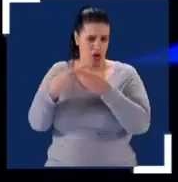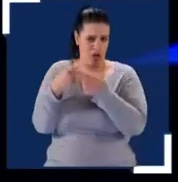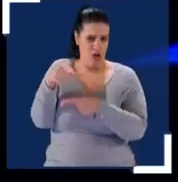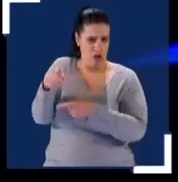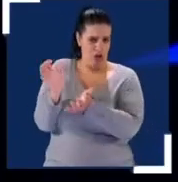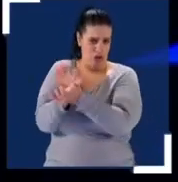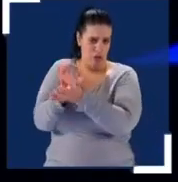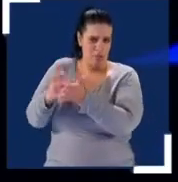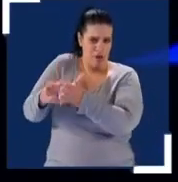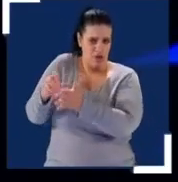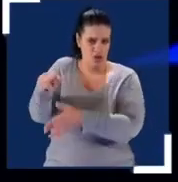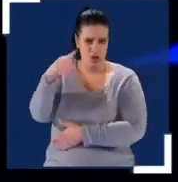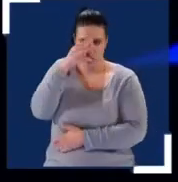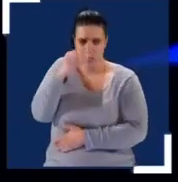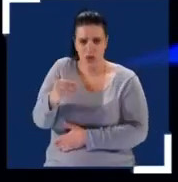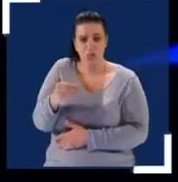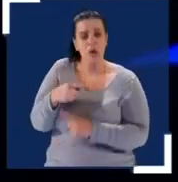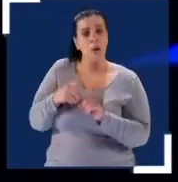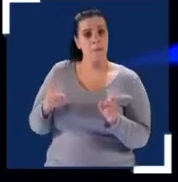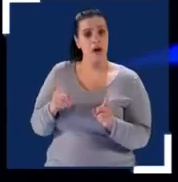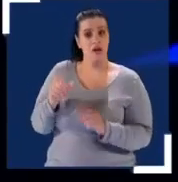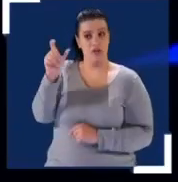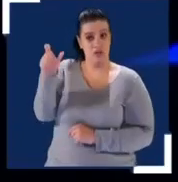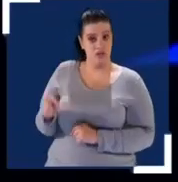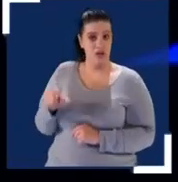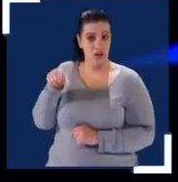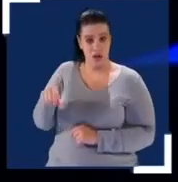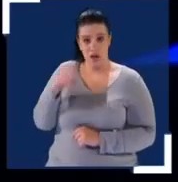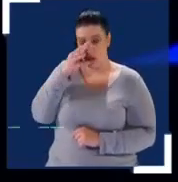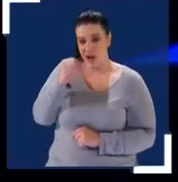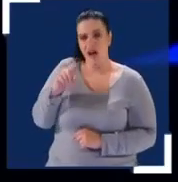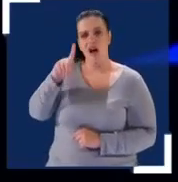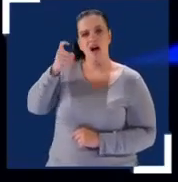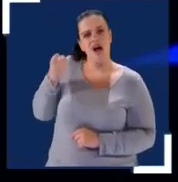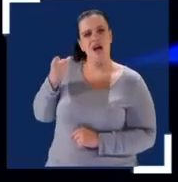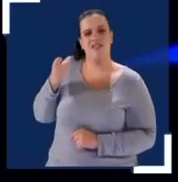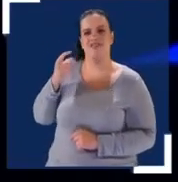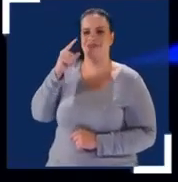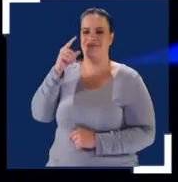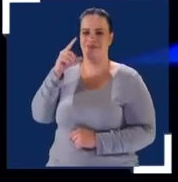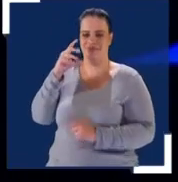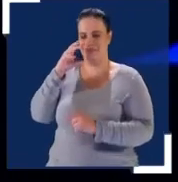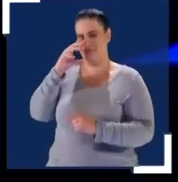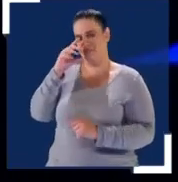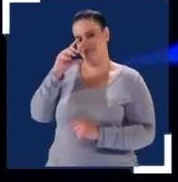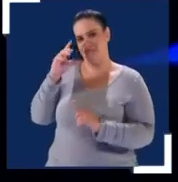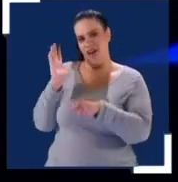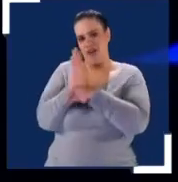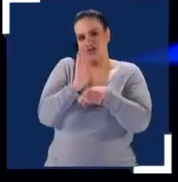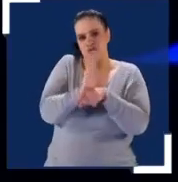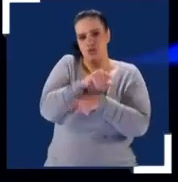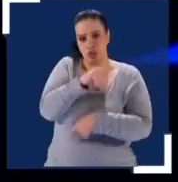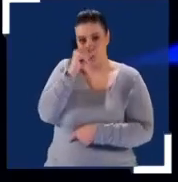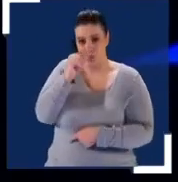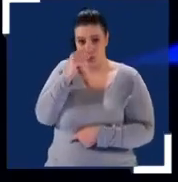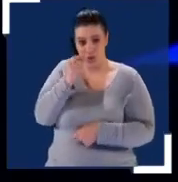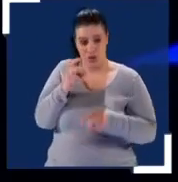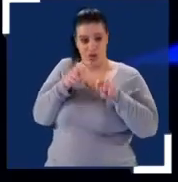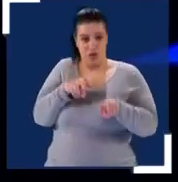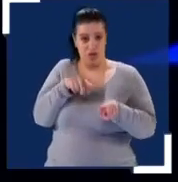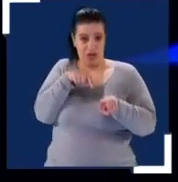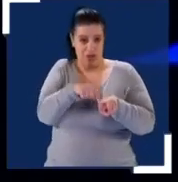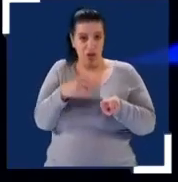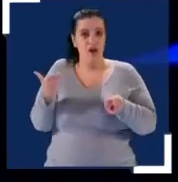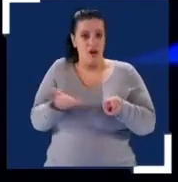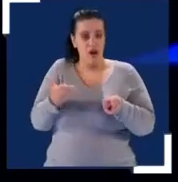partido. No entanto, é graças a um tucano, graças ao ex-governador Geraldo Alckmin, que o senhor está na cadeira em que está hoje,